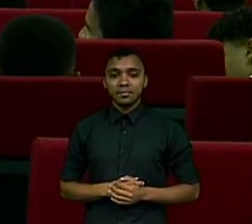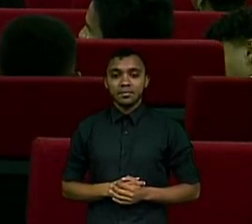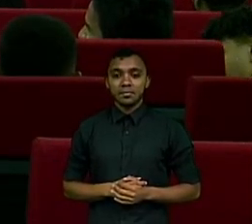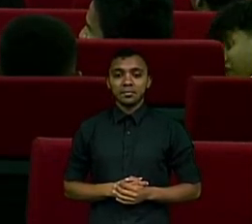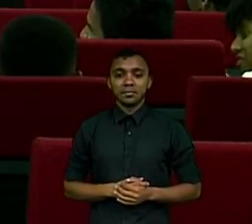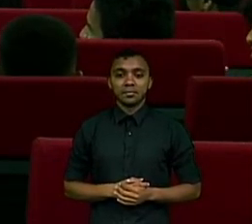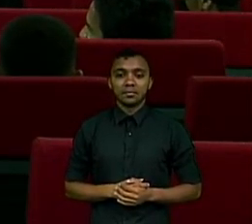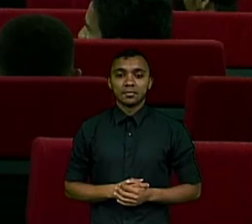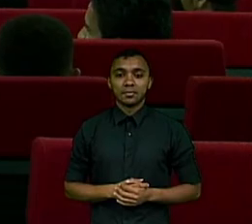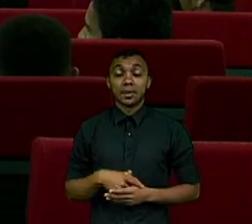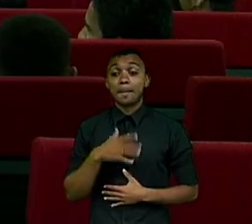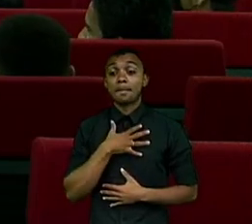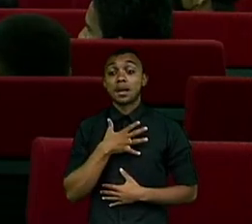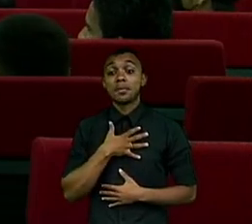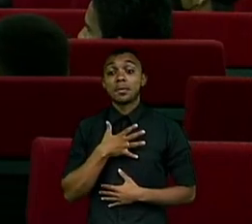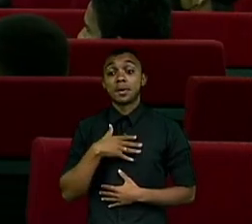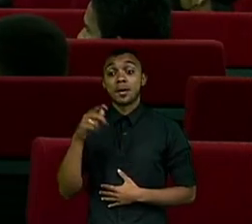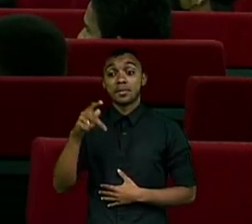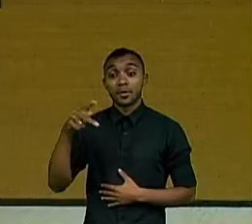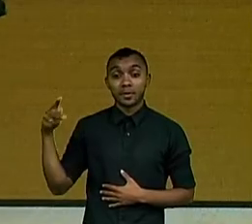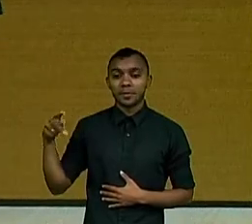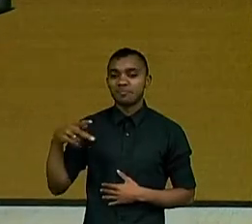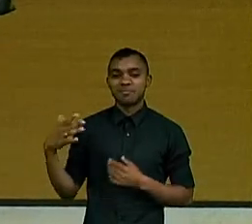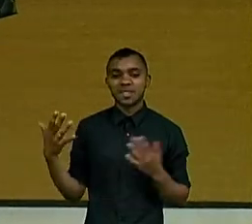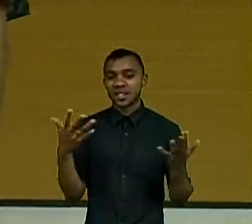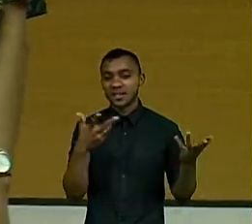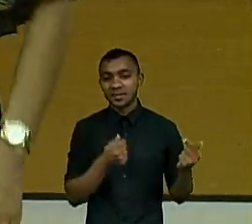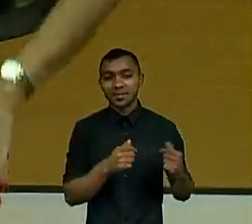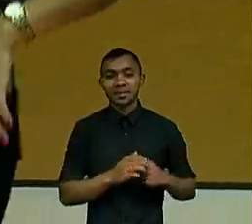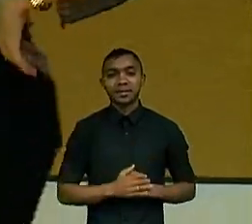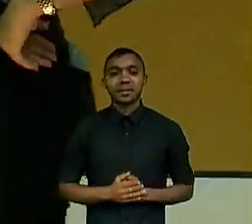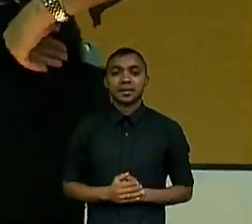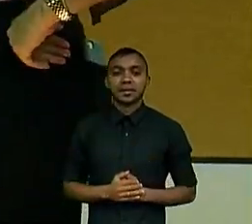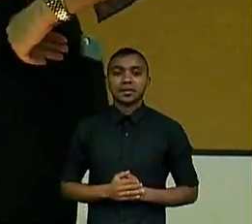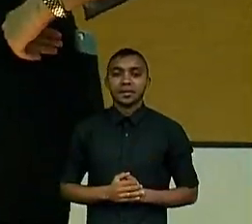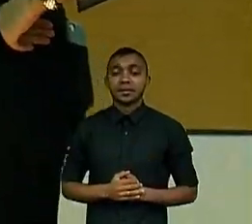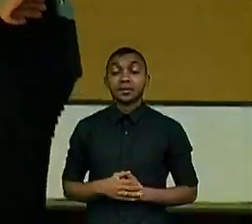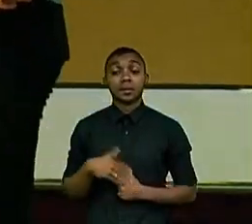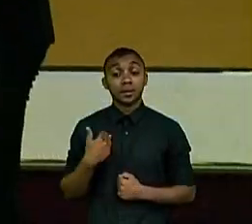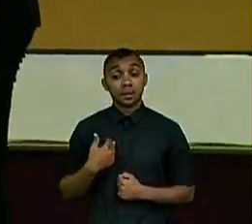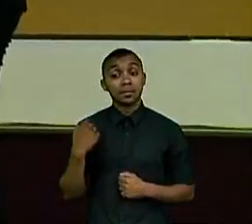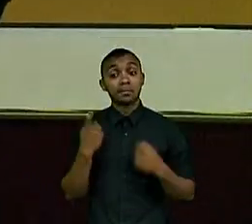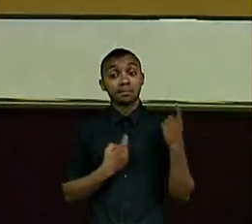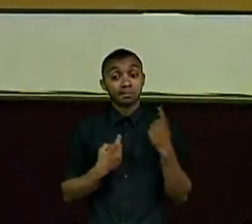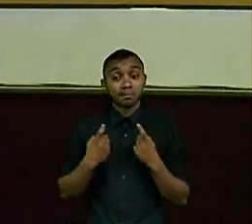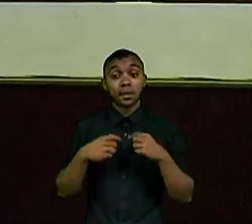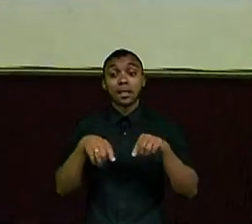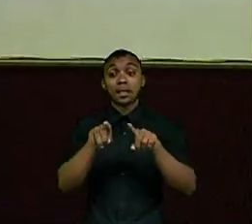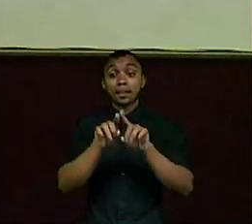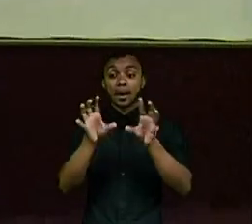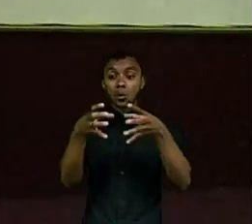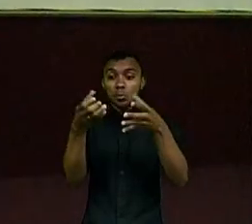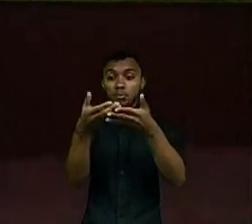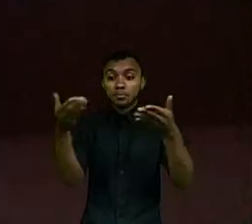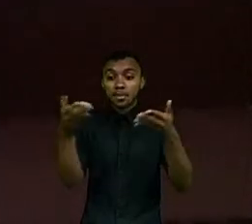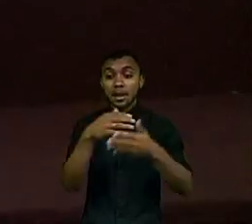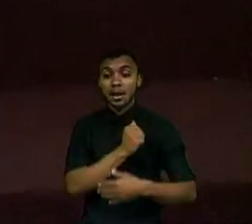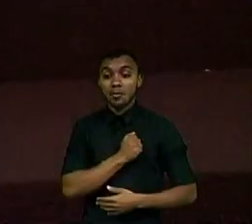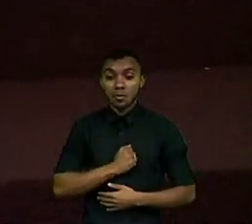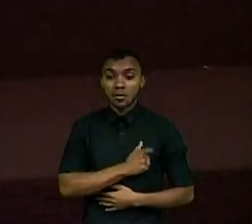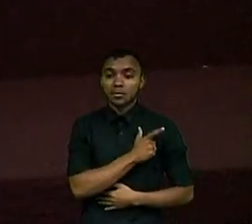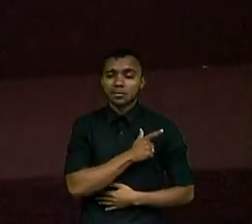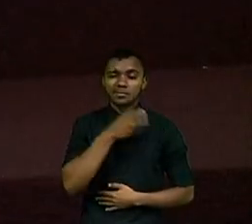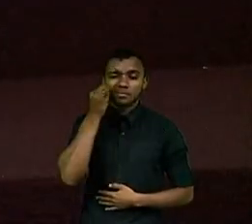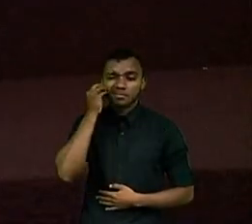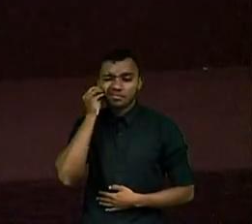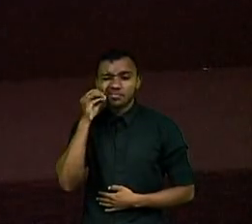os meus providenciais são essenciais maravilhosos eu tô preocupado a equipe do alcance viu Um cheiro